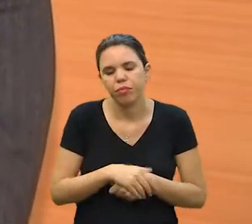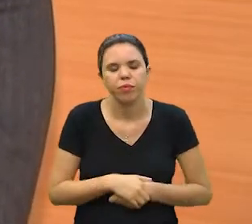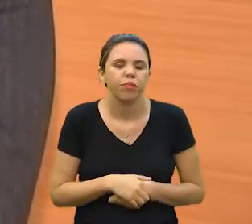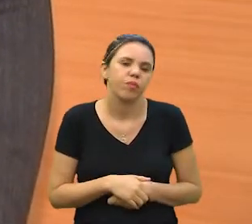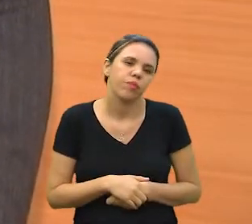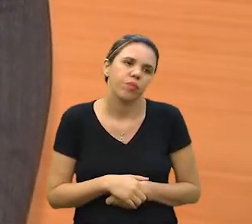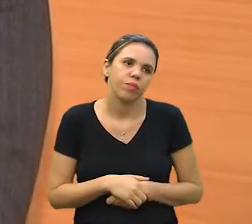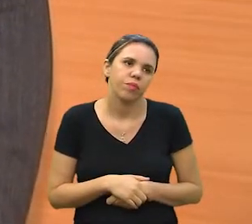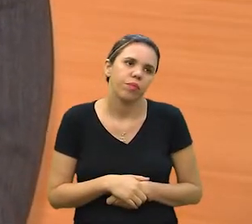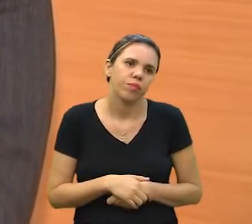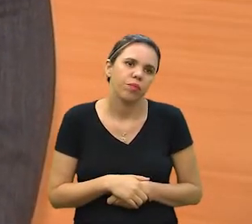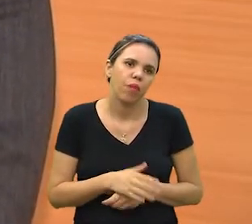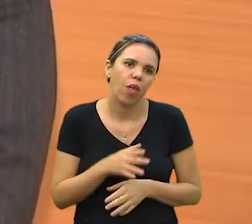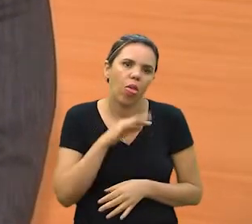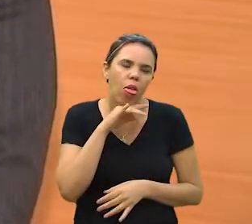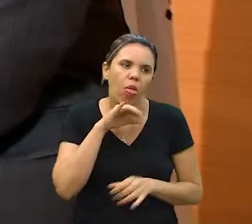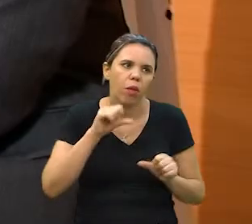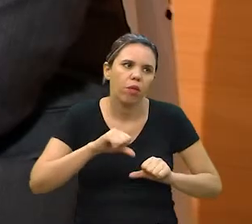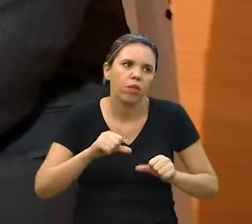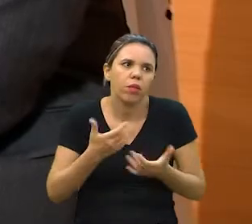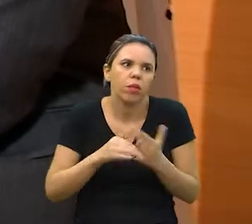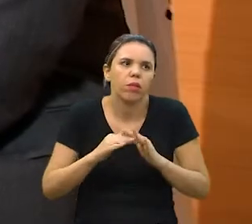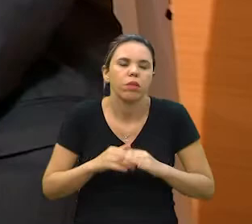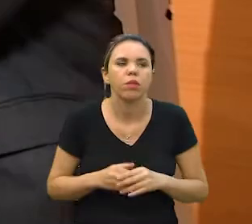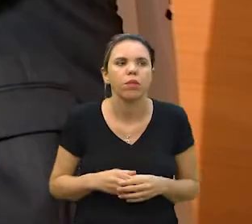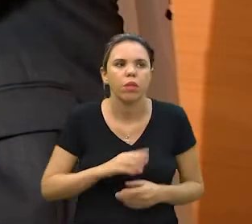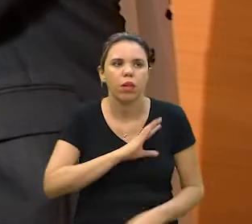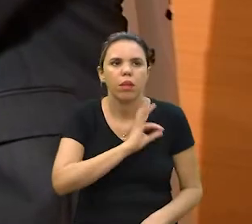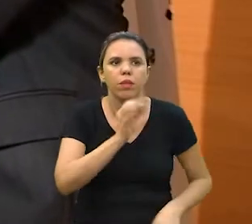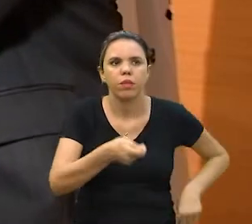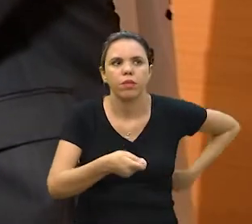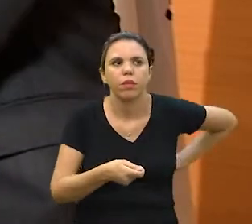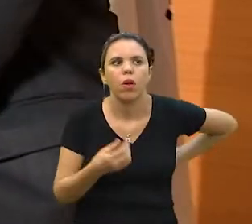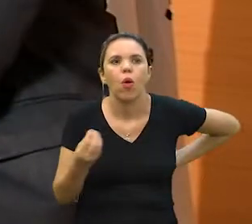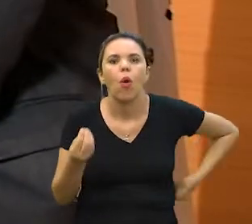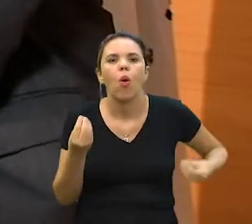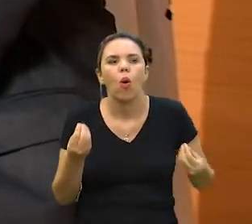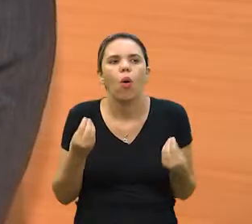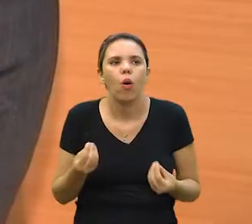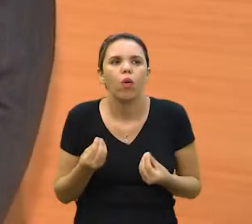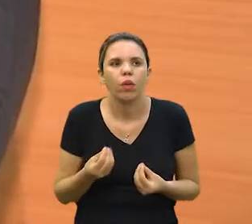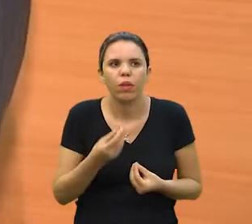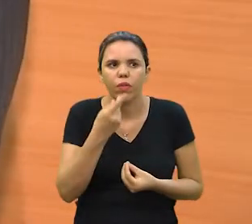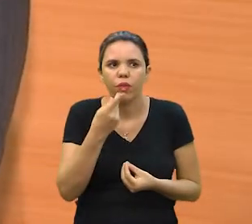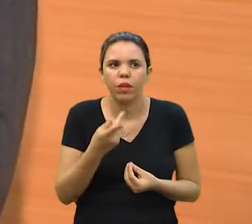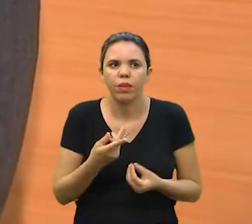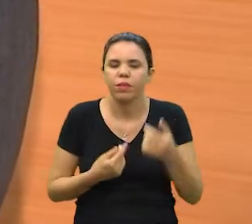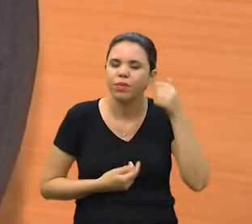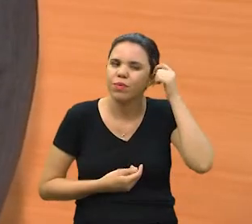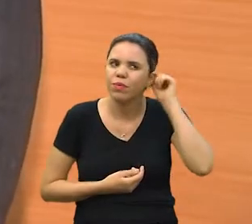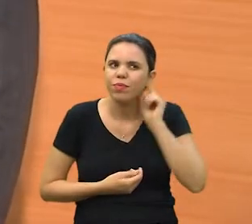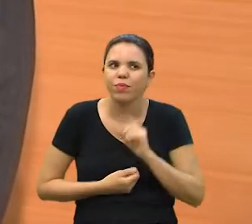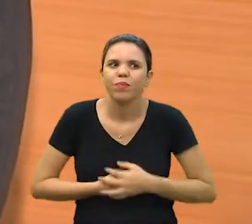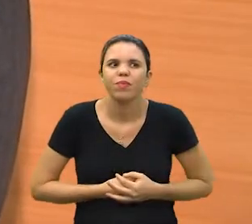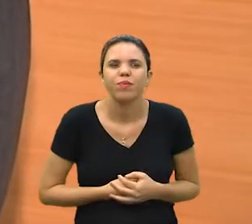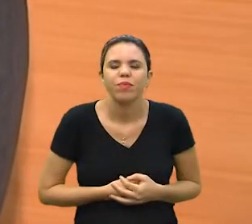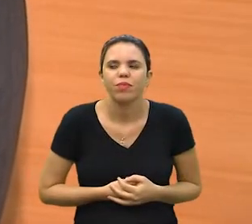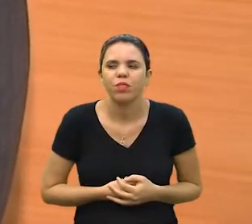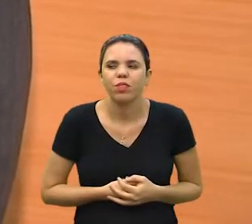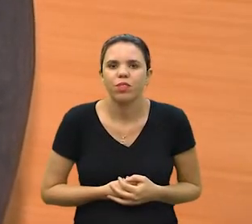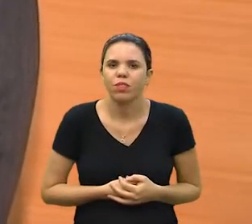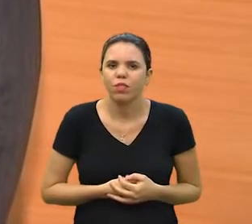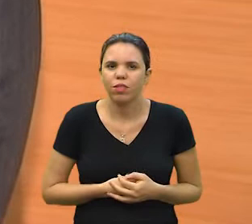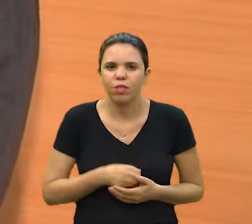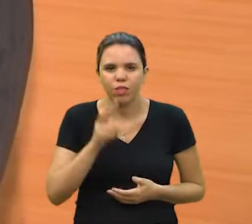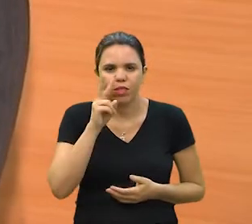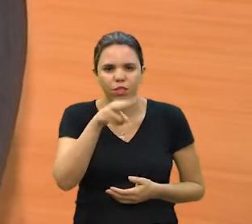educação está indo à falência. E a escola cívico-militar seria como? Falei tanto e não falei da escola cívico-militar, né? O que